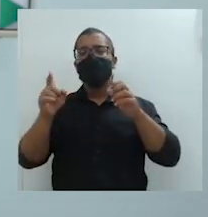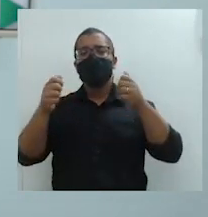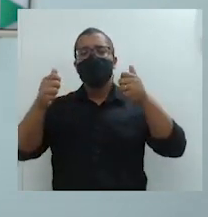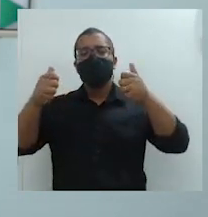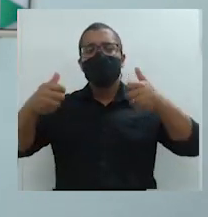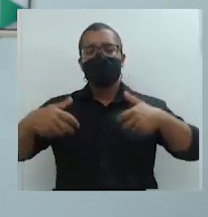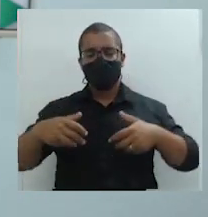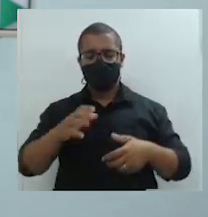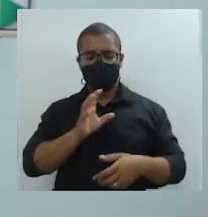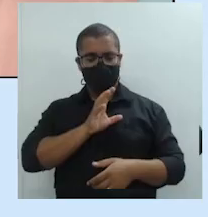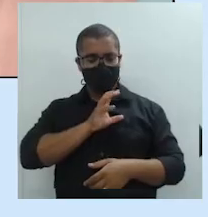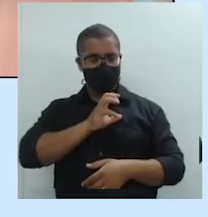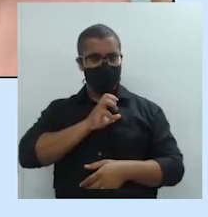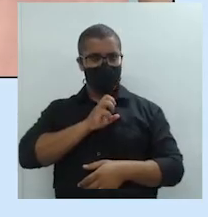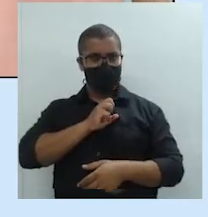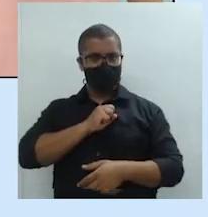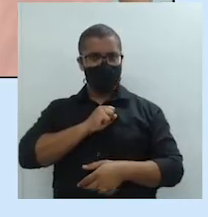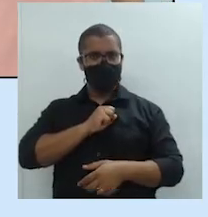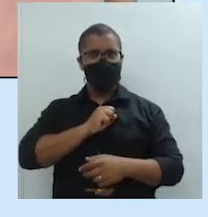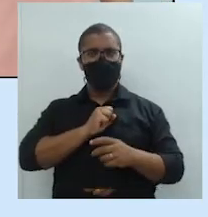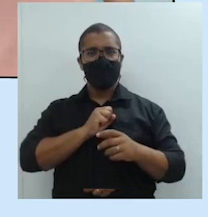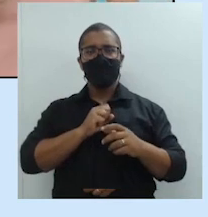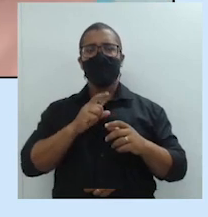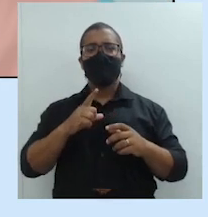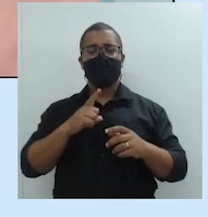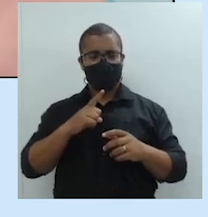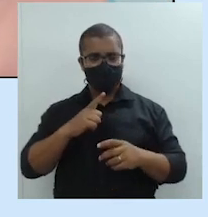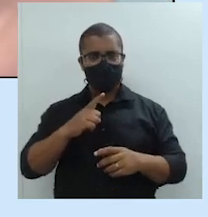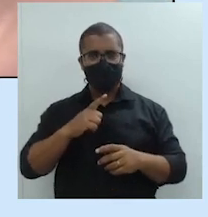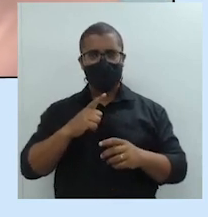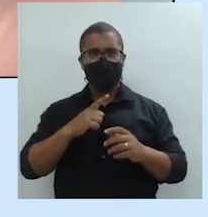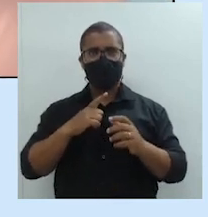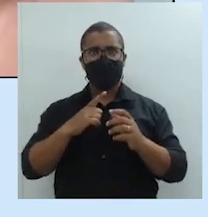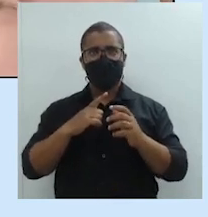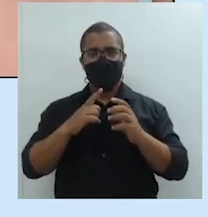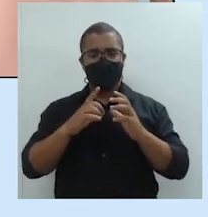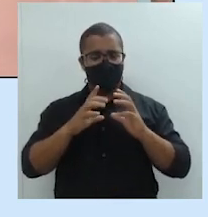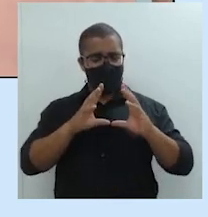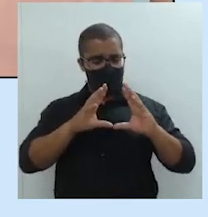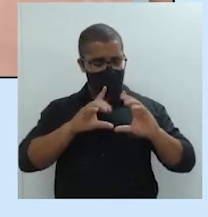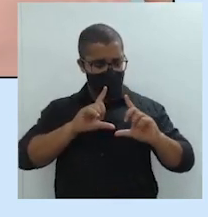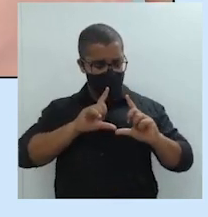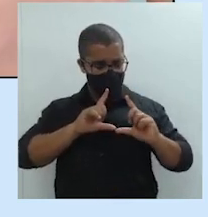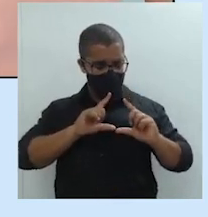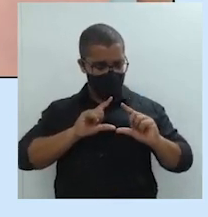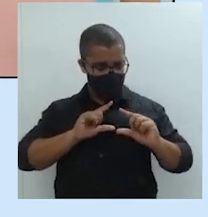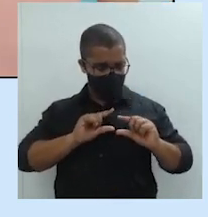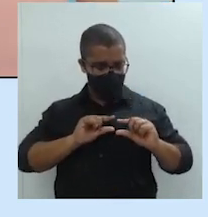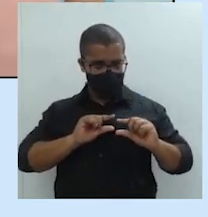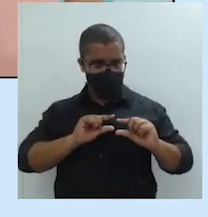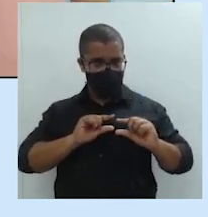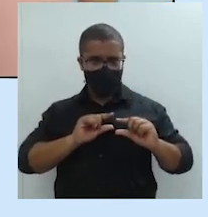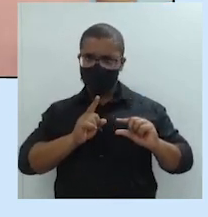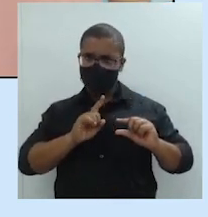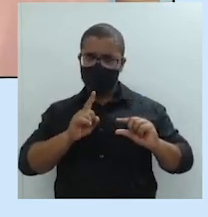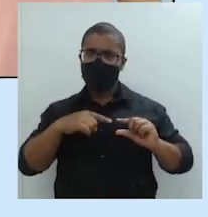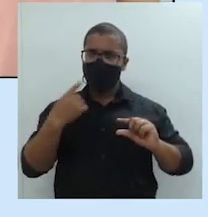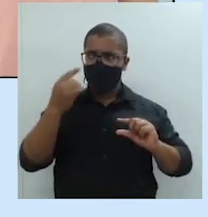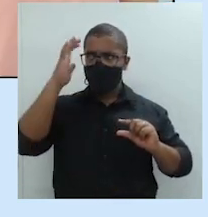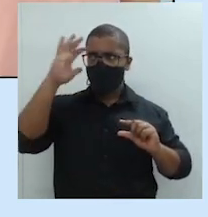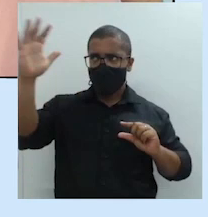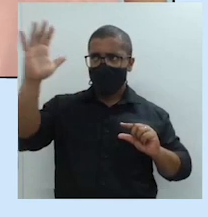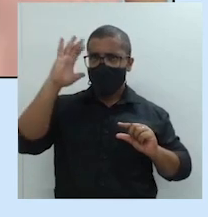seguinte questão. O amor é uma fonte inesgotável de reflexão profunda